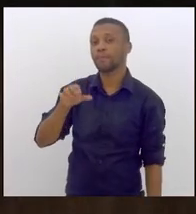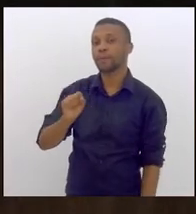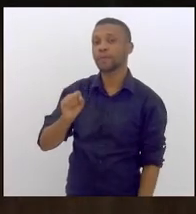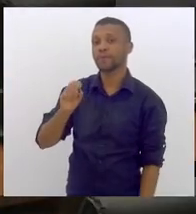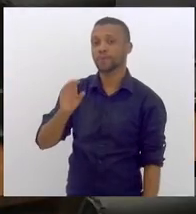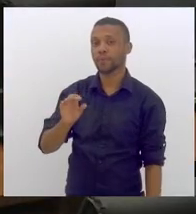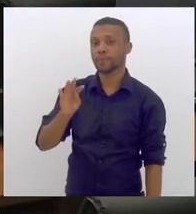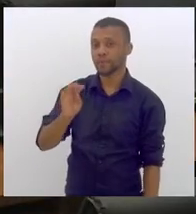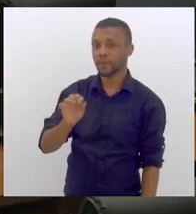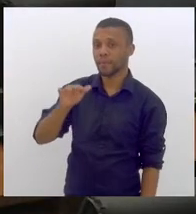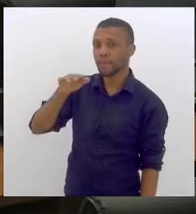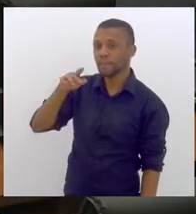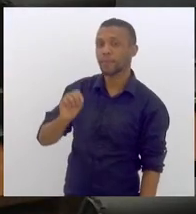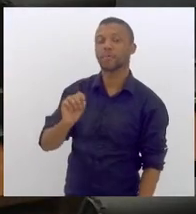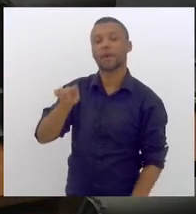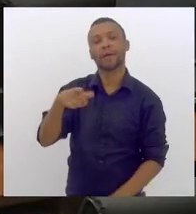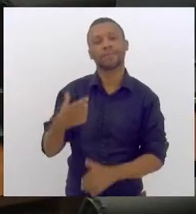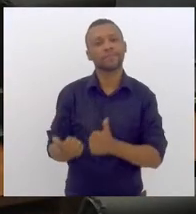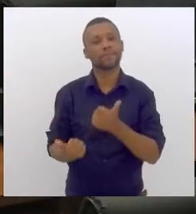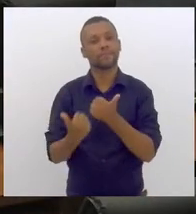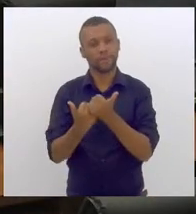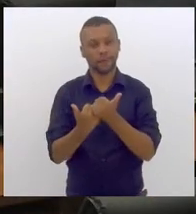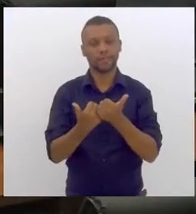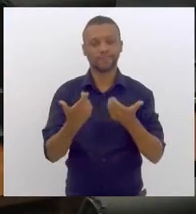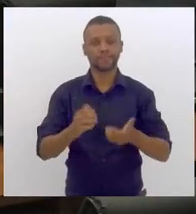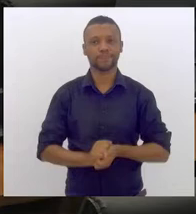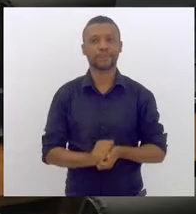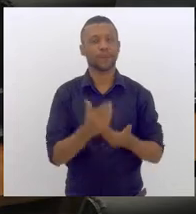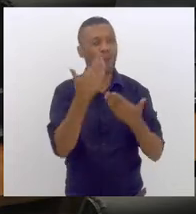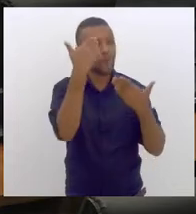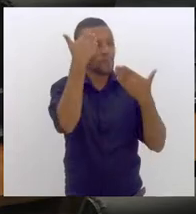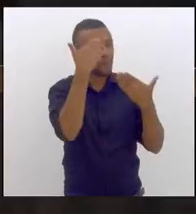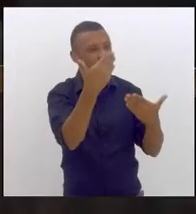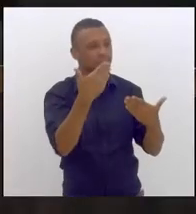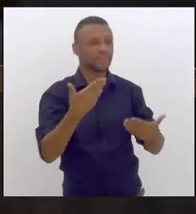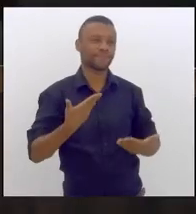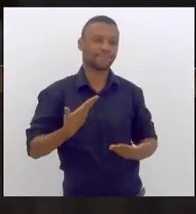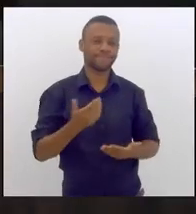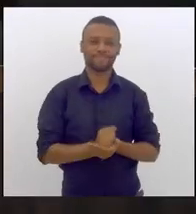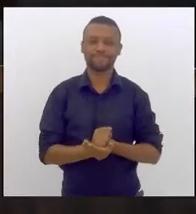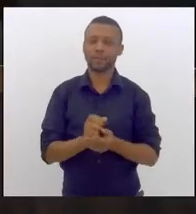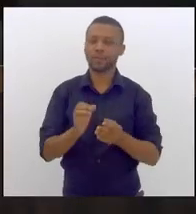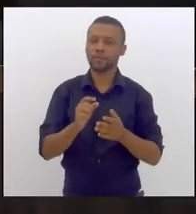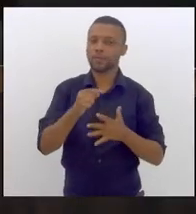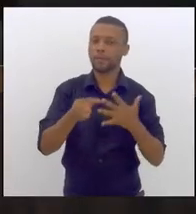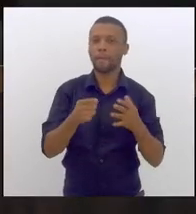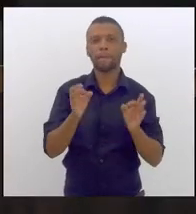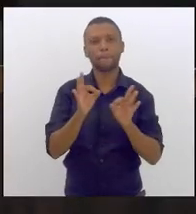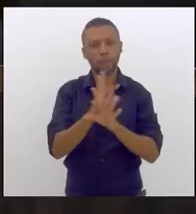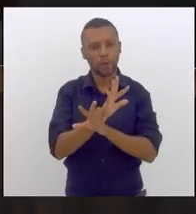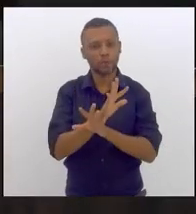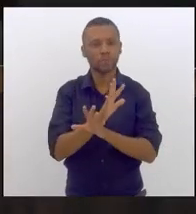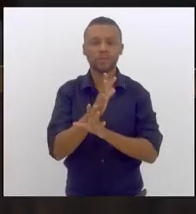com louvor. Muitas graças, companheiro. Com os pareceres emitidos...